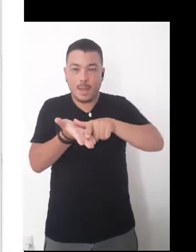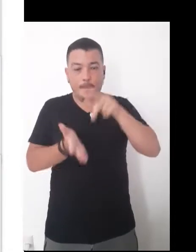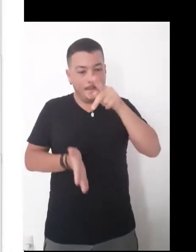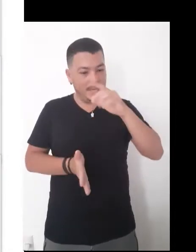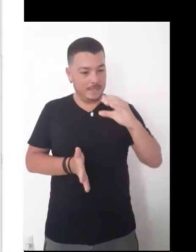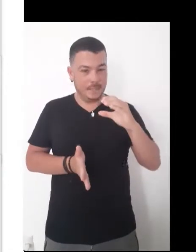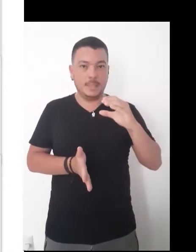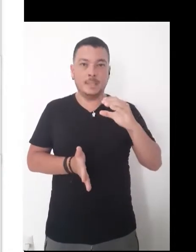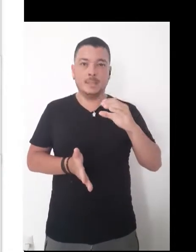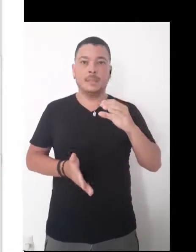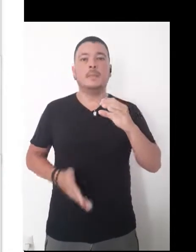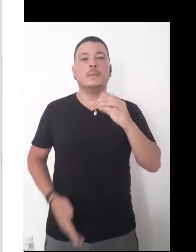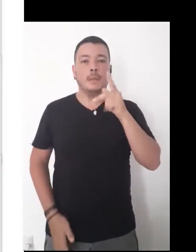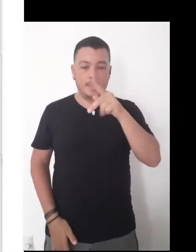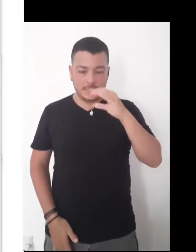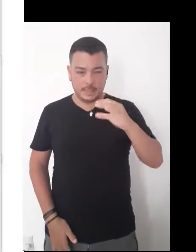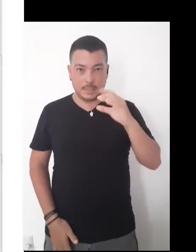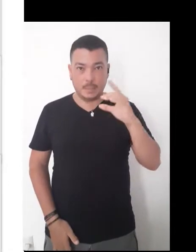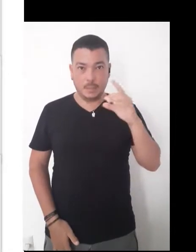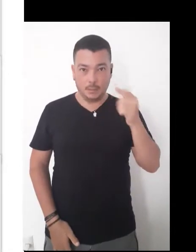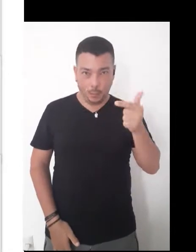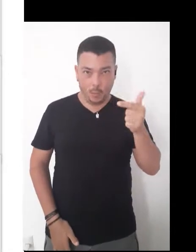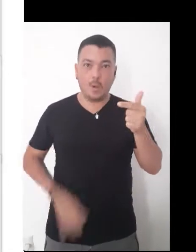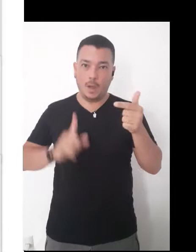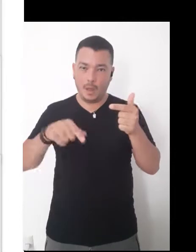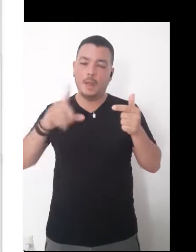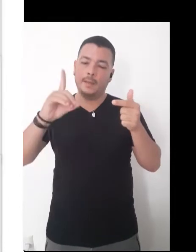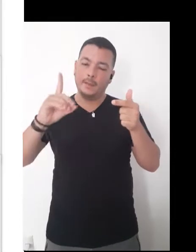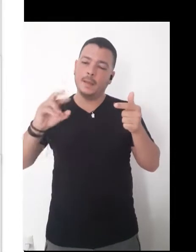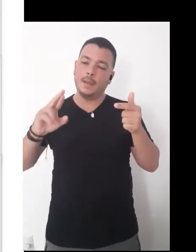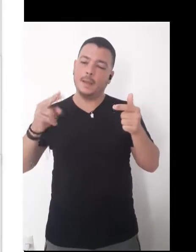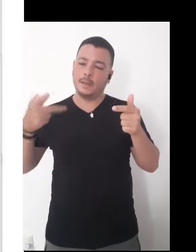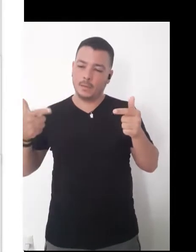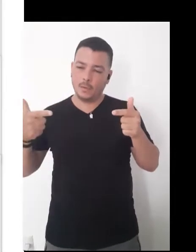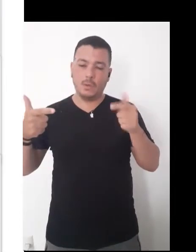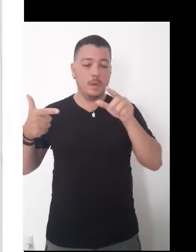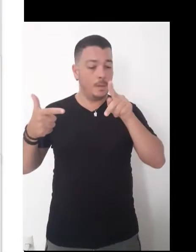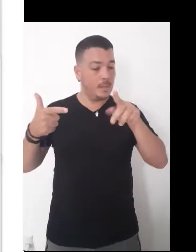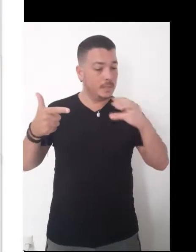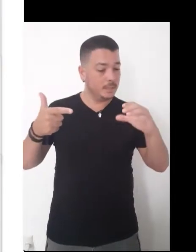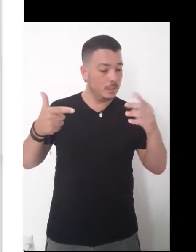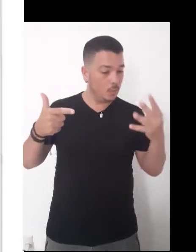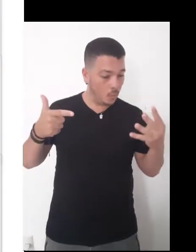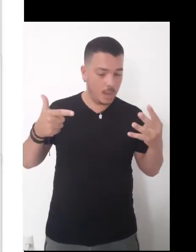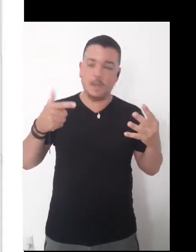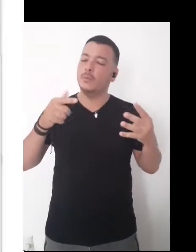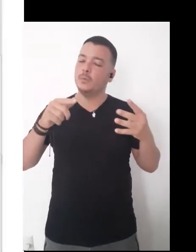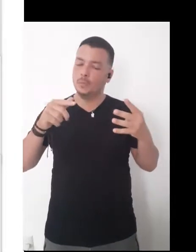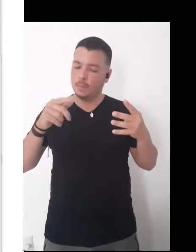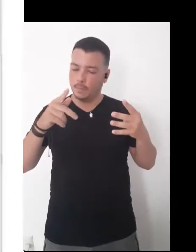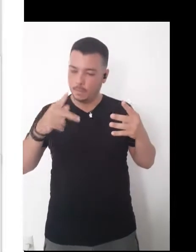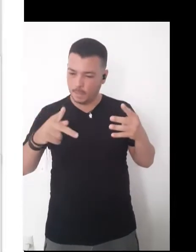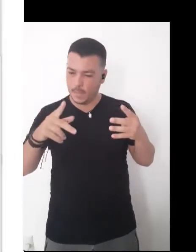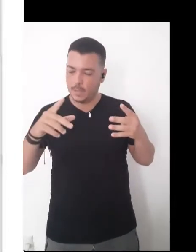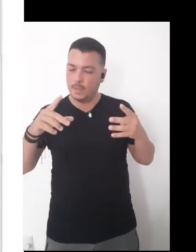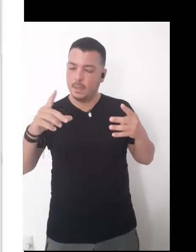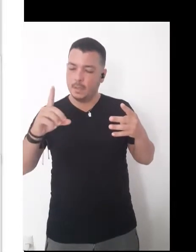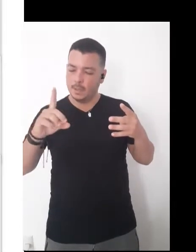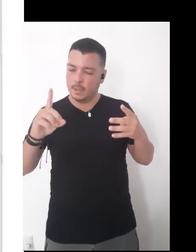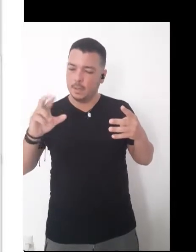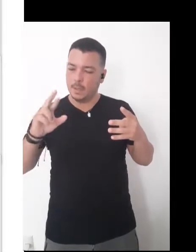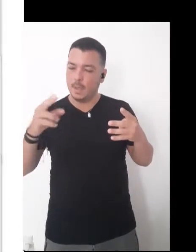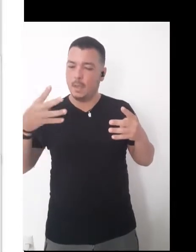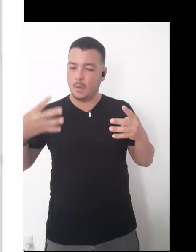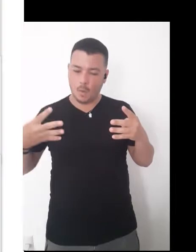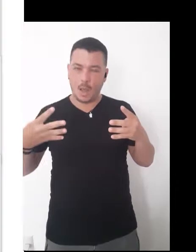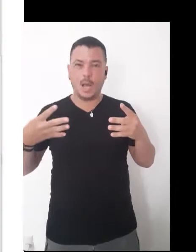DDR1. PC2, como essa daqui, DDR2. PC3, DDR4 e PC4. PC3, DDR3 e